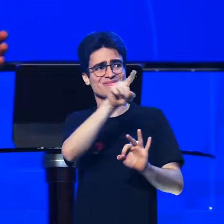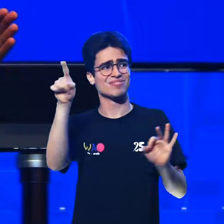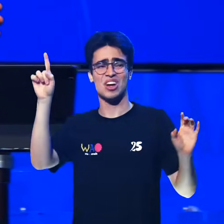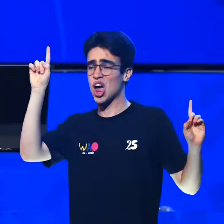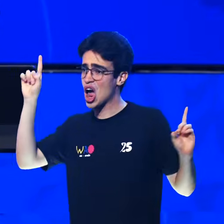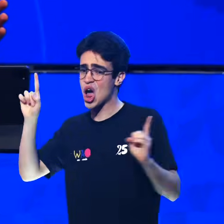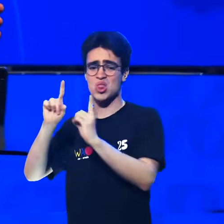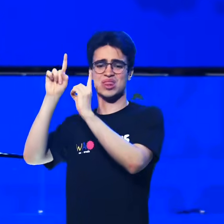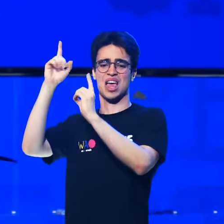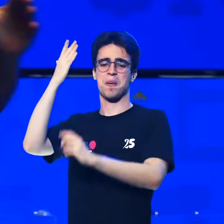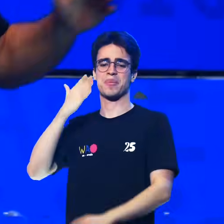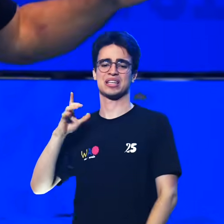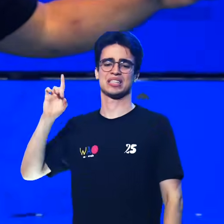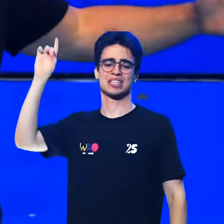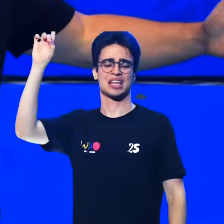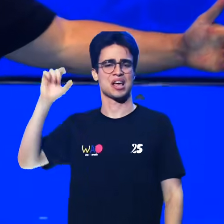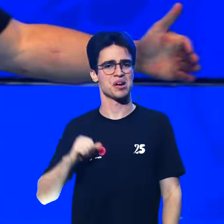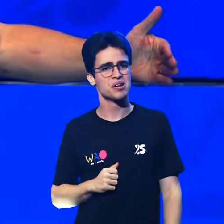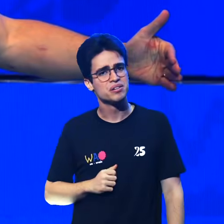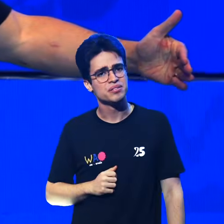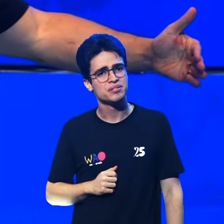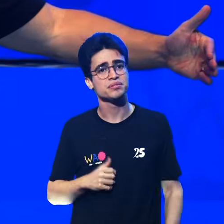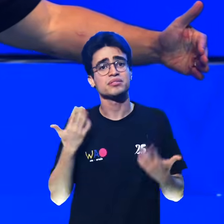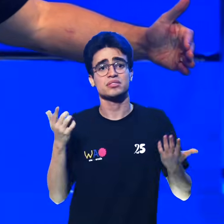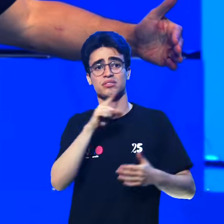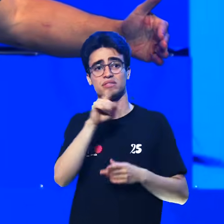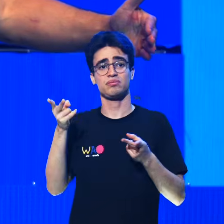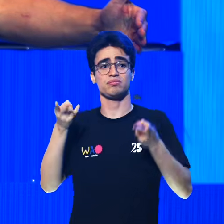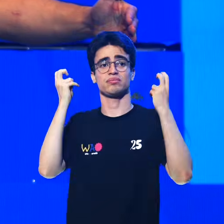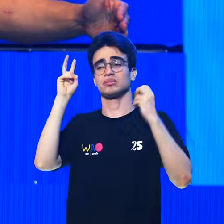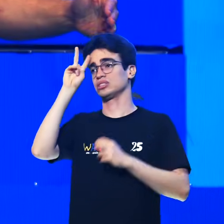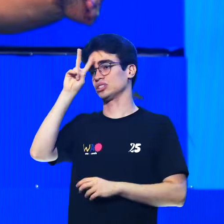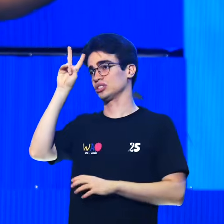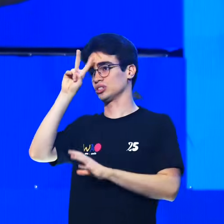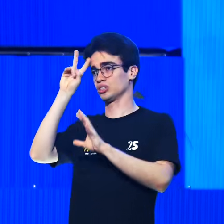presença dEle. E se você olha a história,